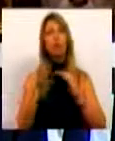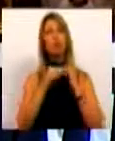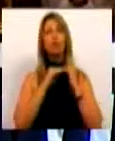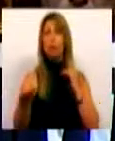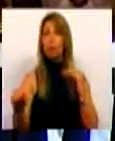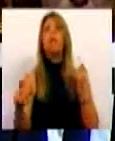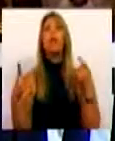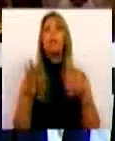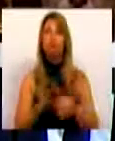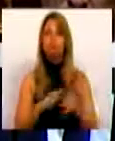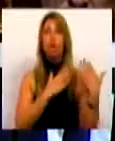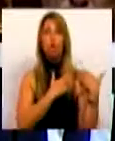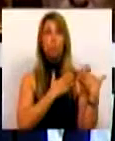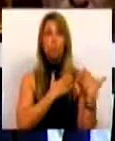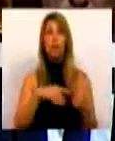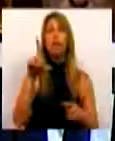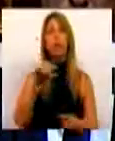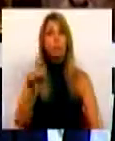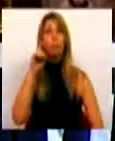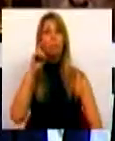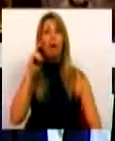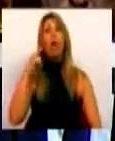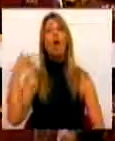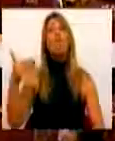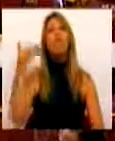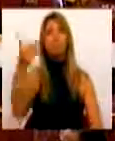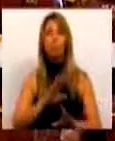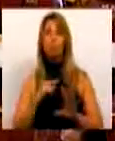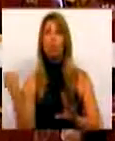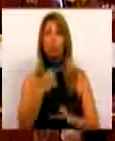responsabilidade e salvaguarda do futuro coletivo. Obrigado, senhora.